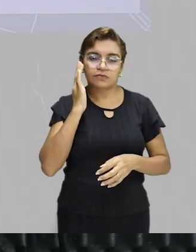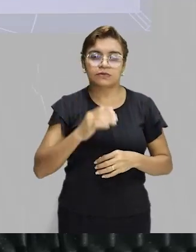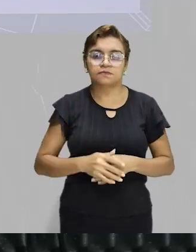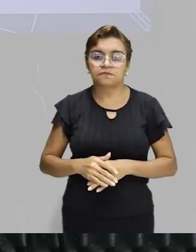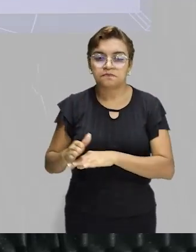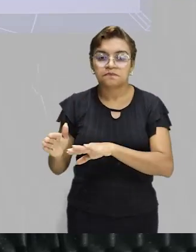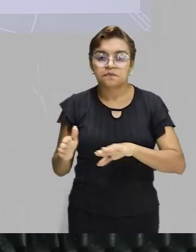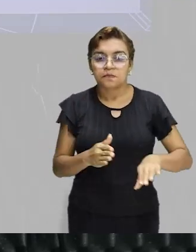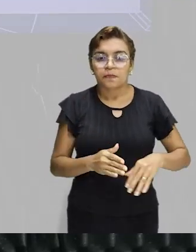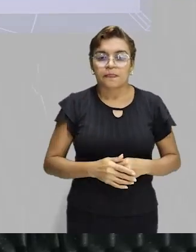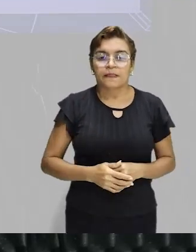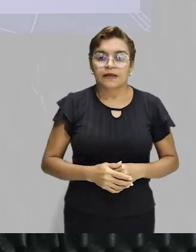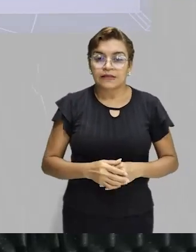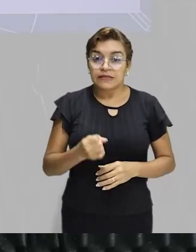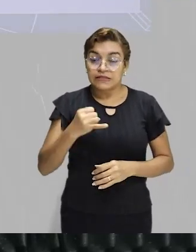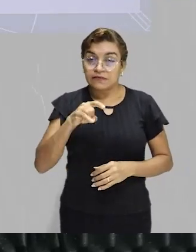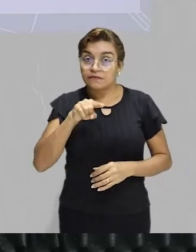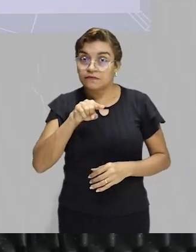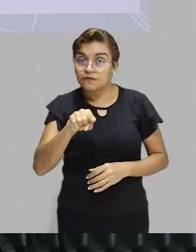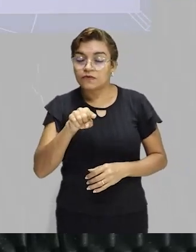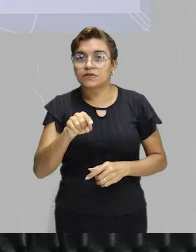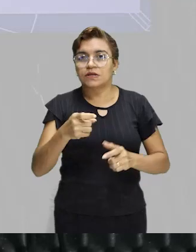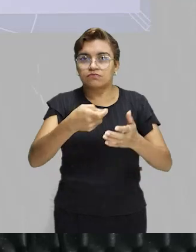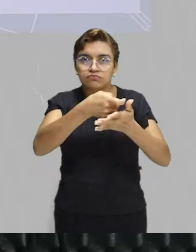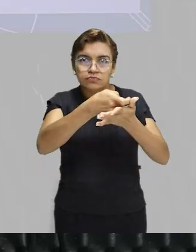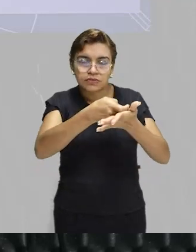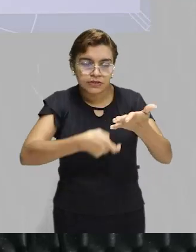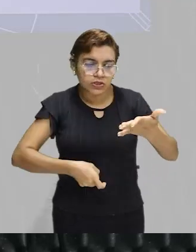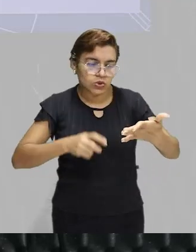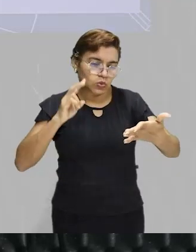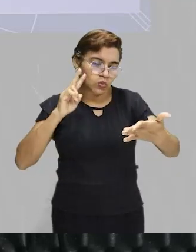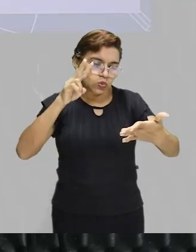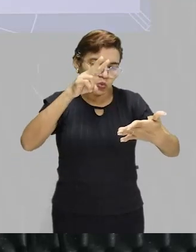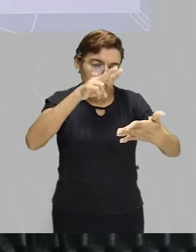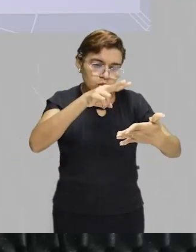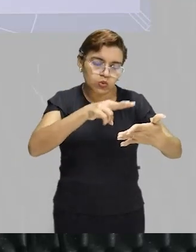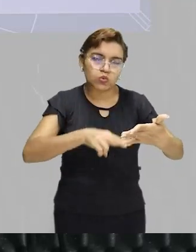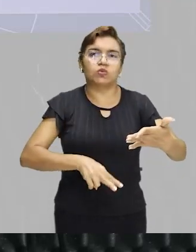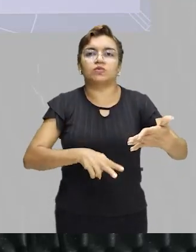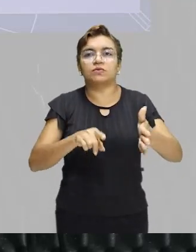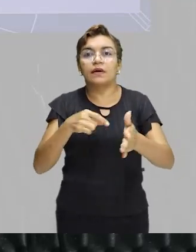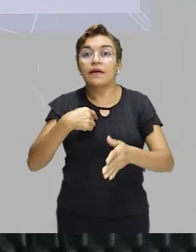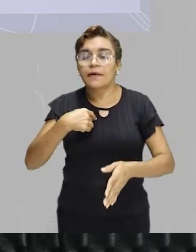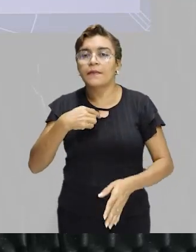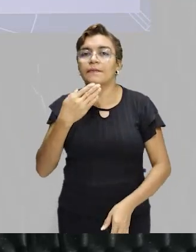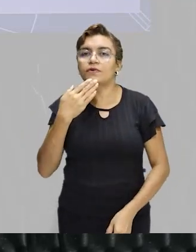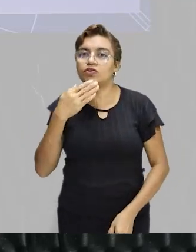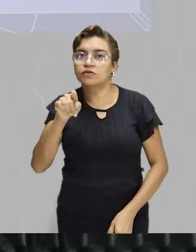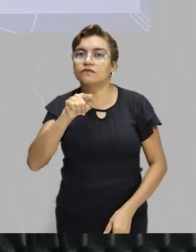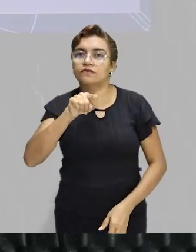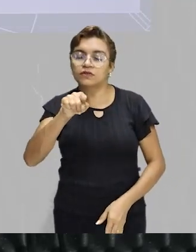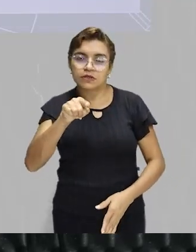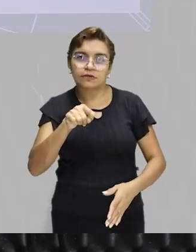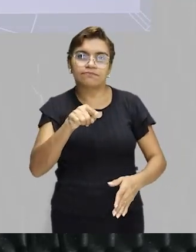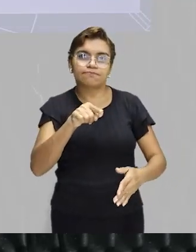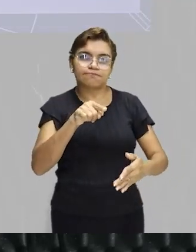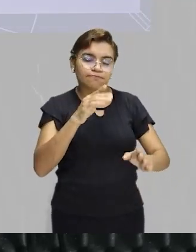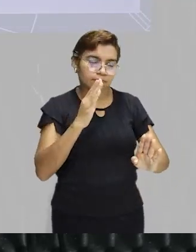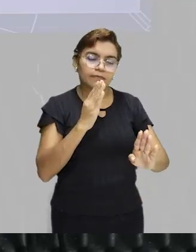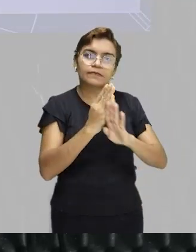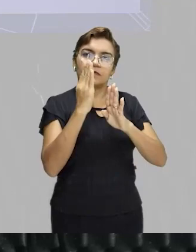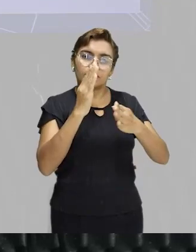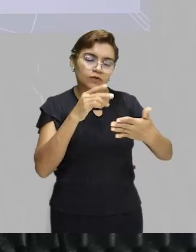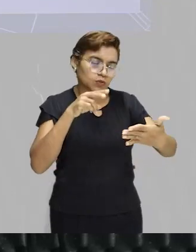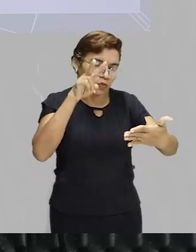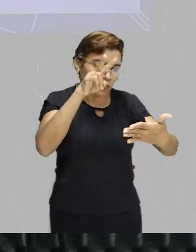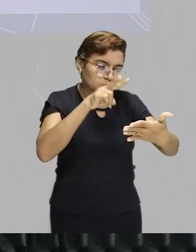tá? Se você estivesse trabalhando com esse texto e eu pedisse para você, pessoal, separem, identifique,